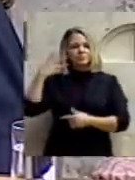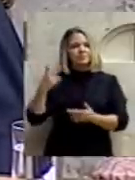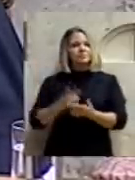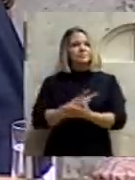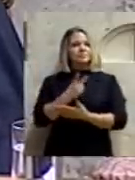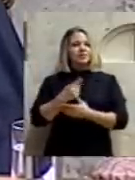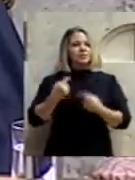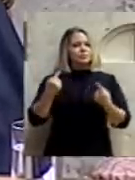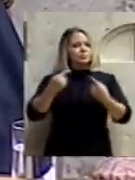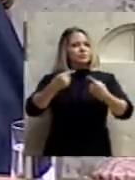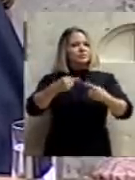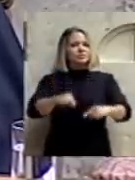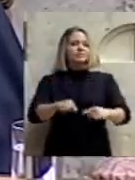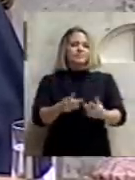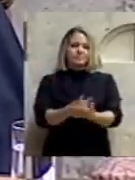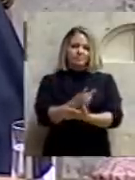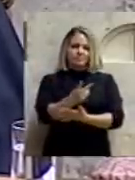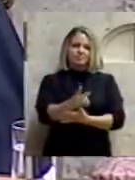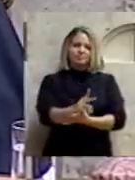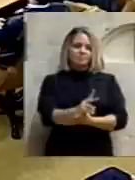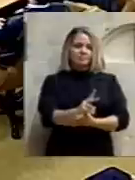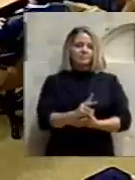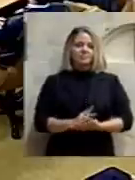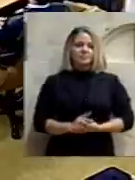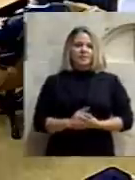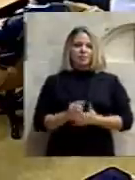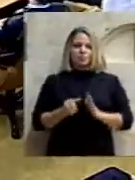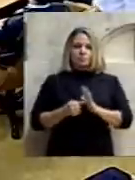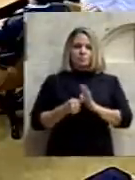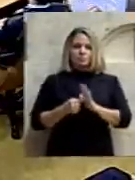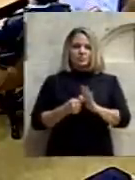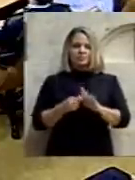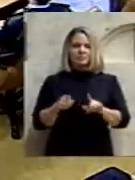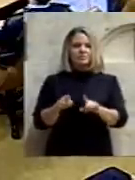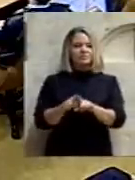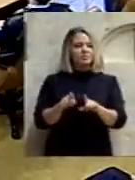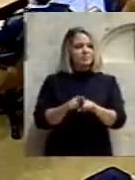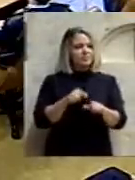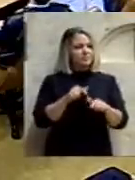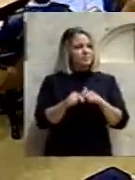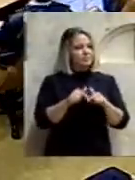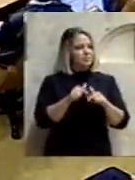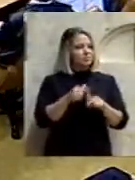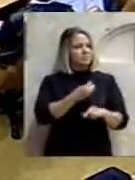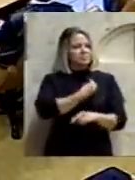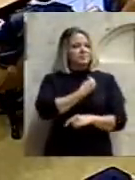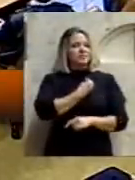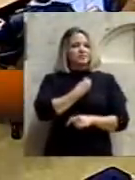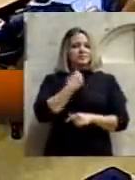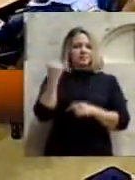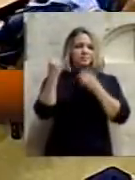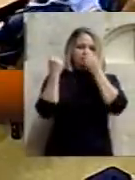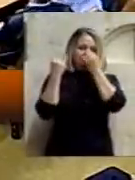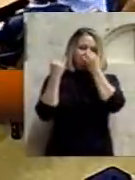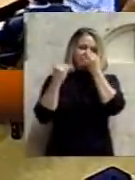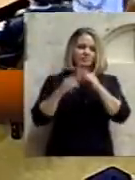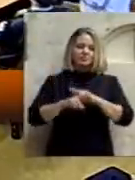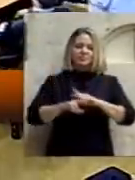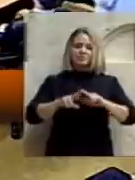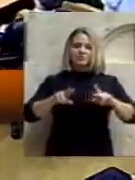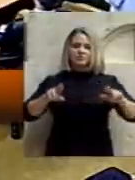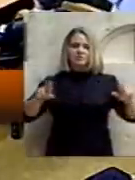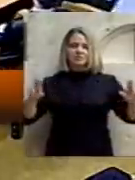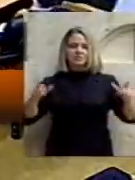os desafios enfrentados. Acrescenta o seu legado precioso a esse mosaico de